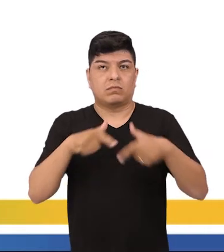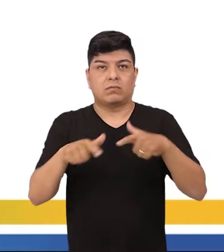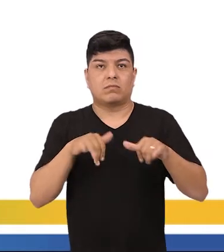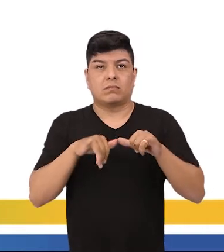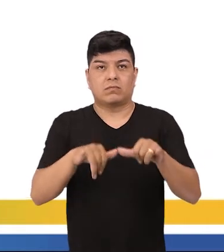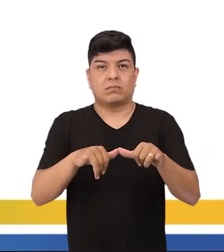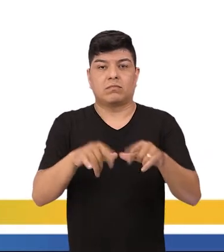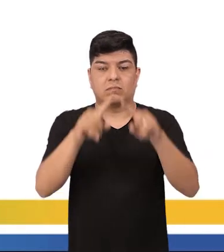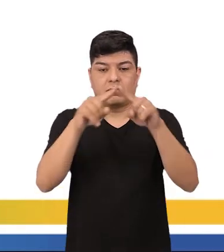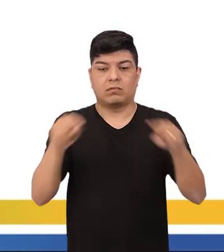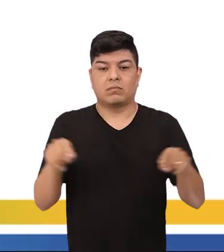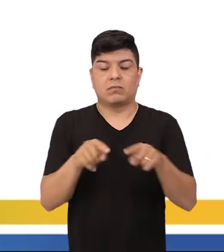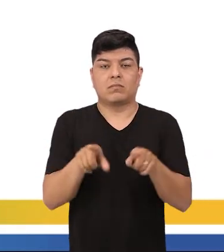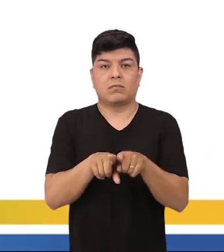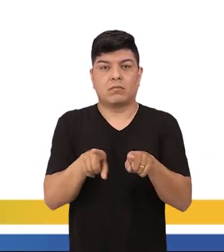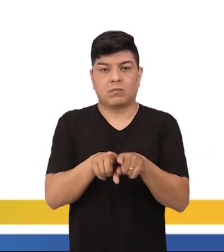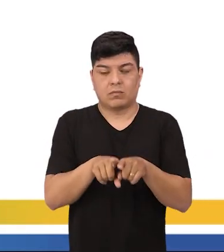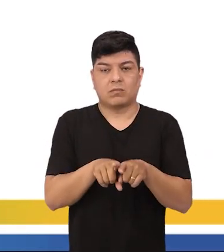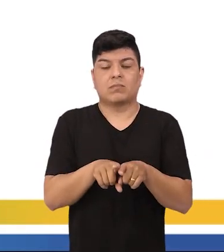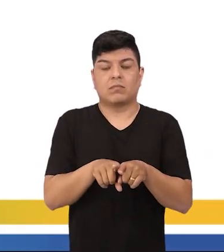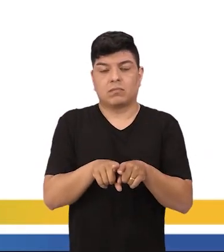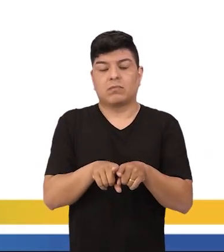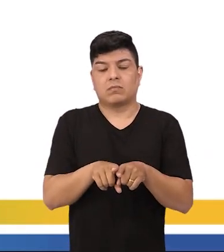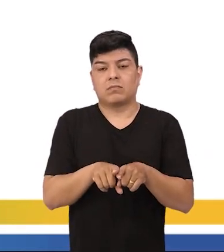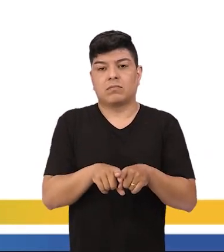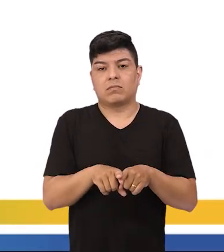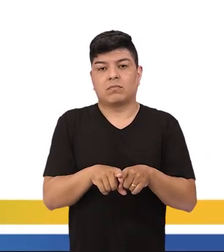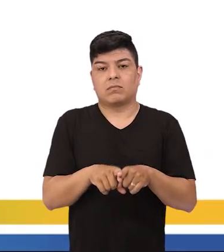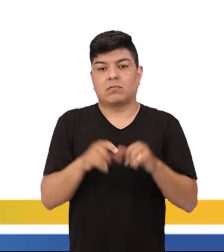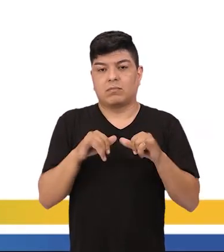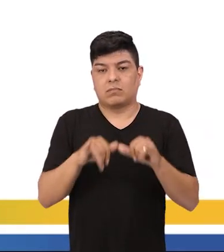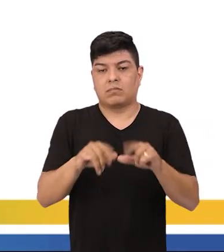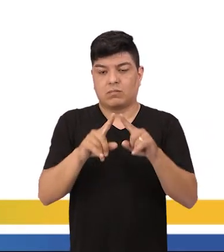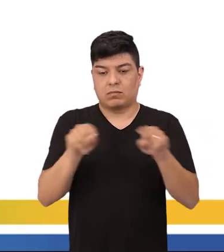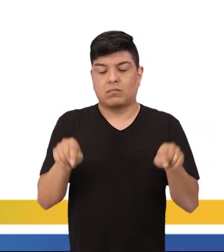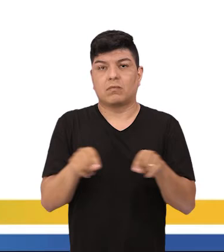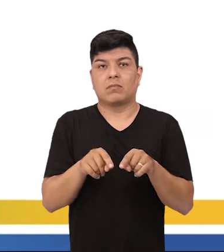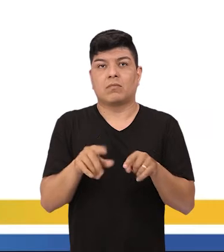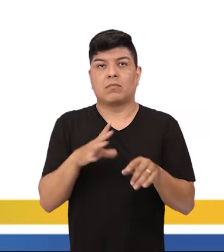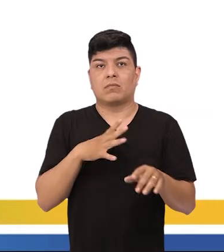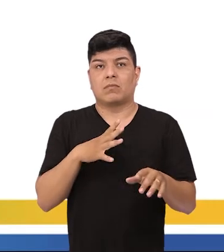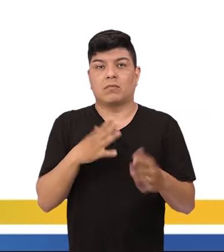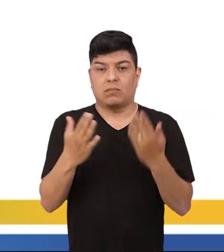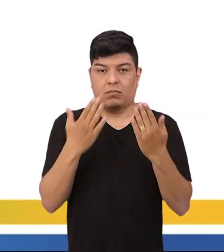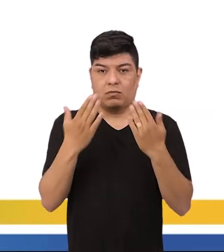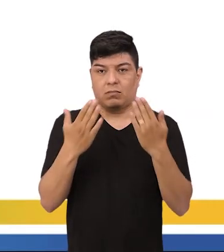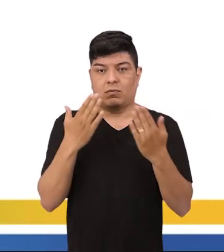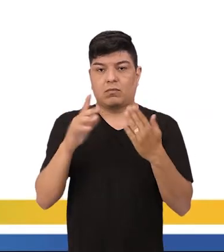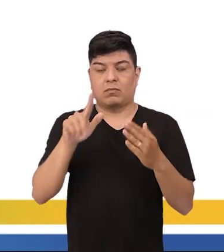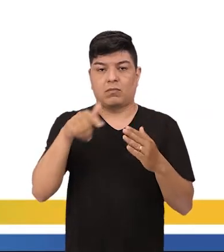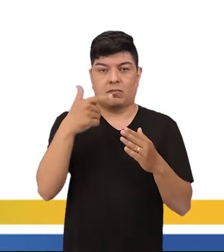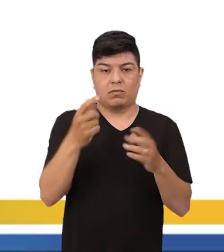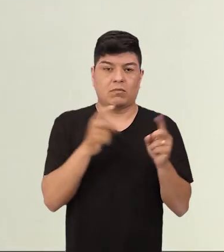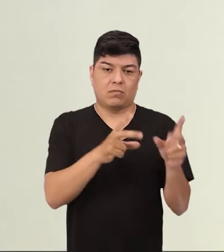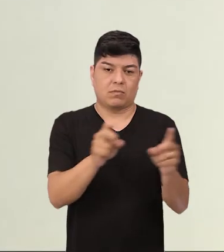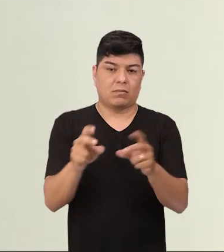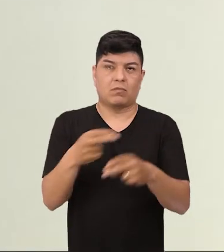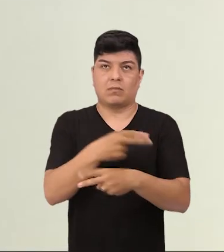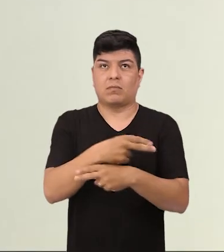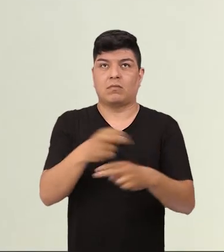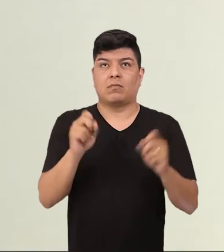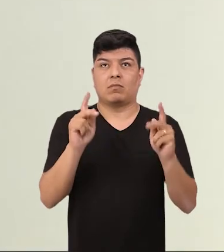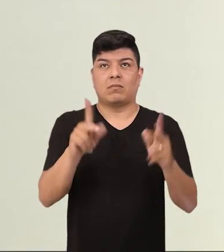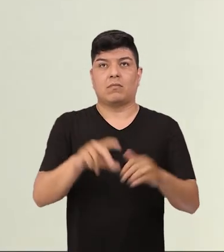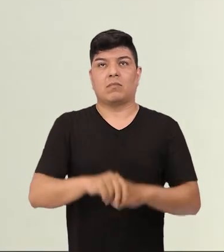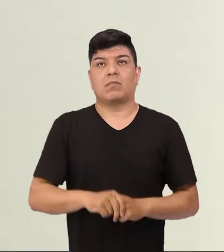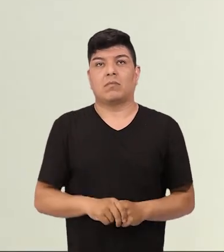comércio triangular também, né? Esse comércio triangular vem aí se referindo a essa relação com a metrópole de venda de produtos, tá bom,